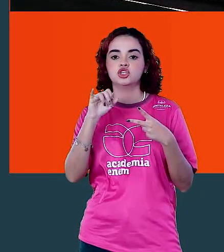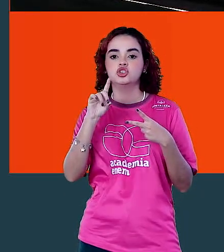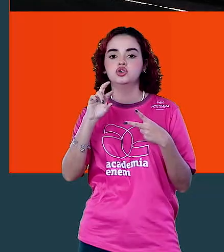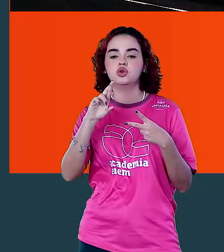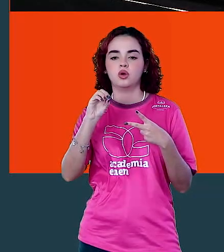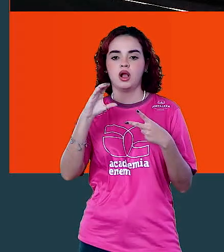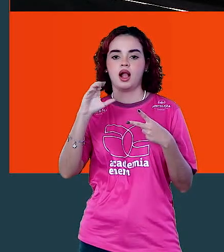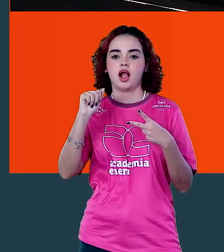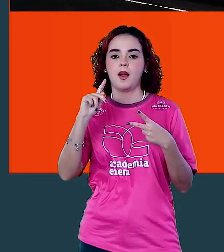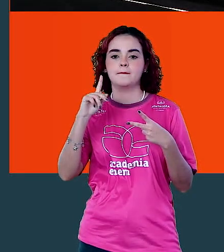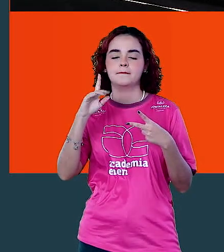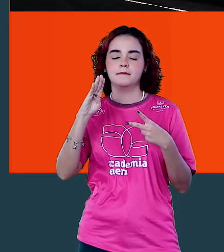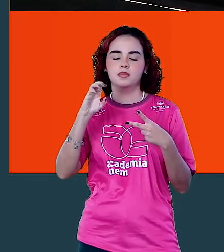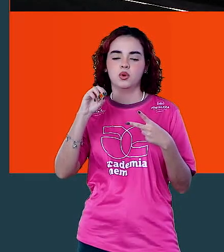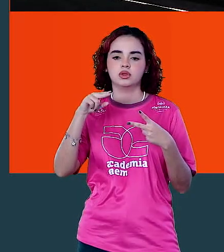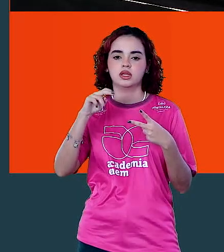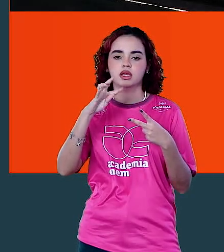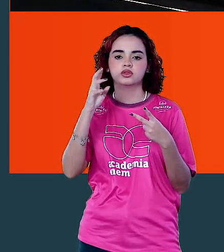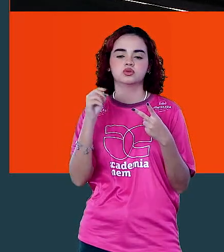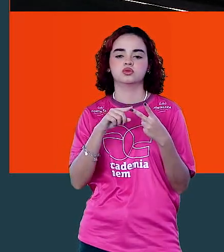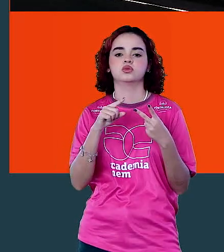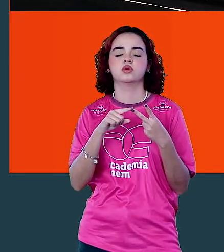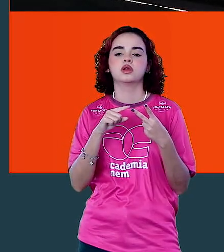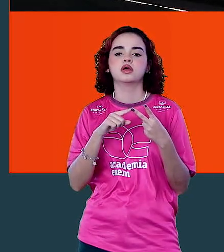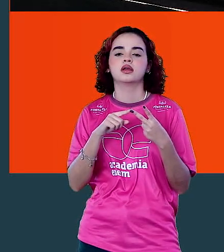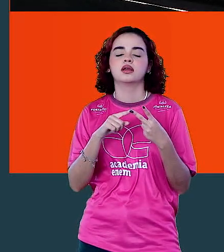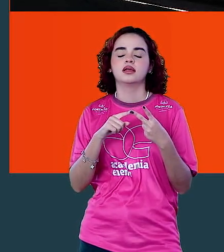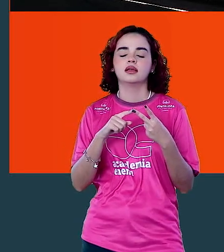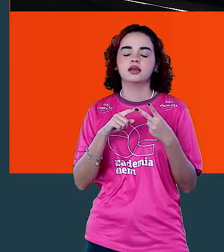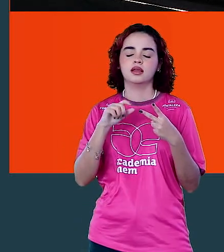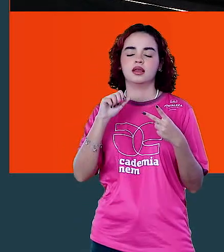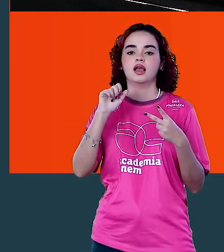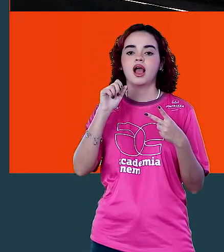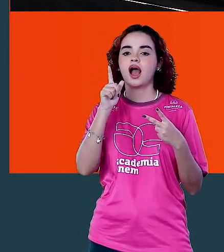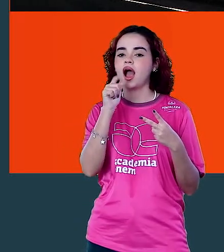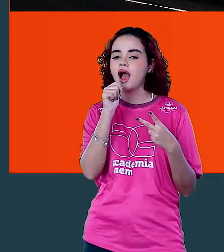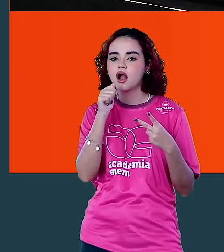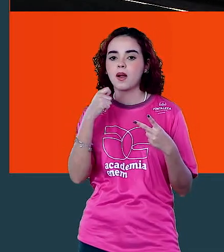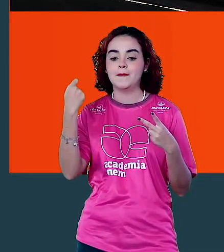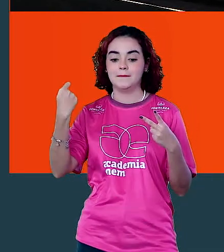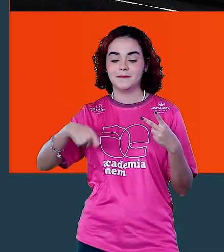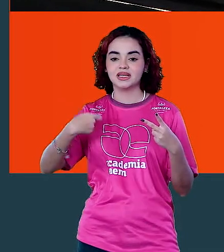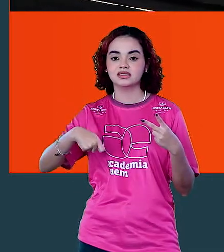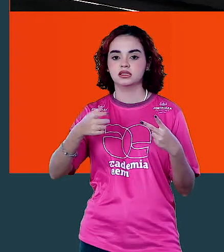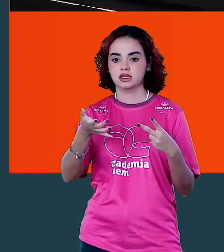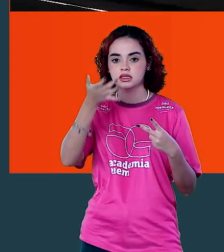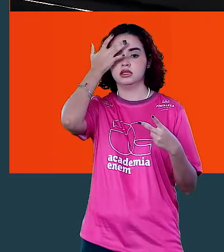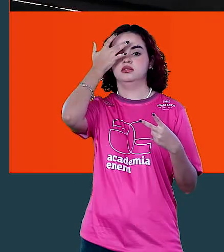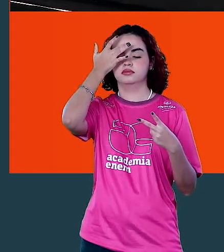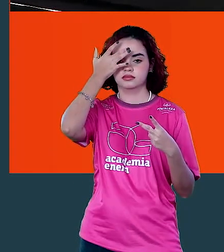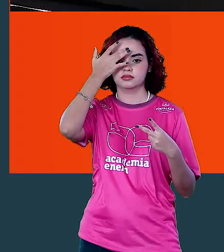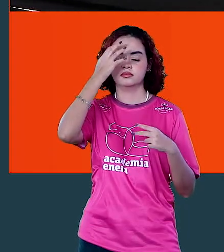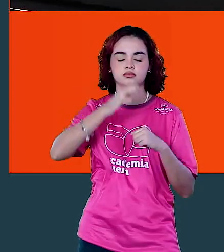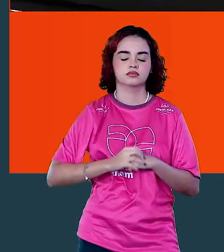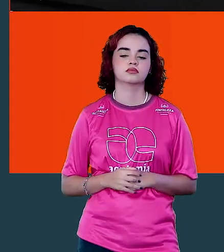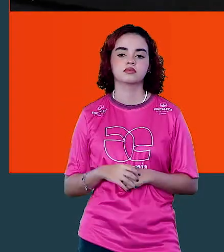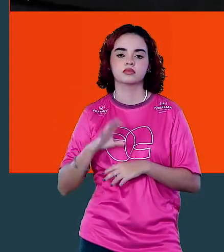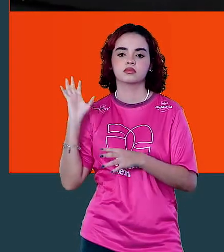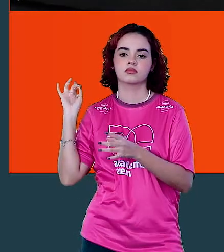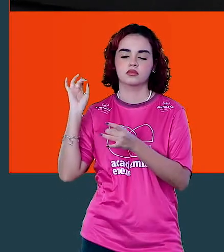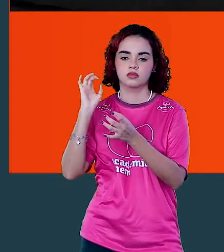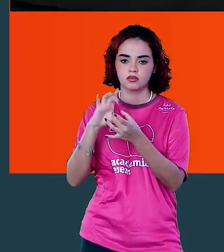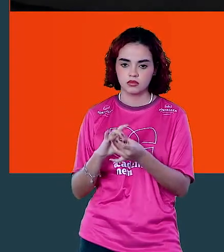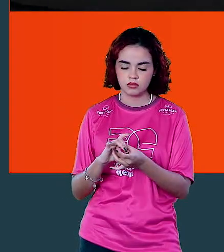e água. Perfeito? Só que, galera, continuando aí o nosso contexto, né? Nas